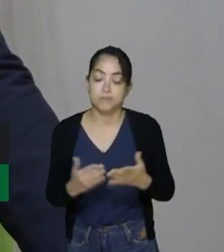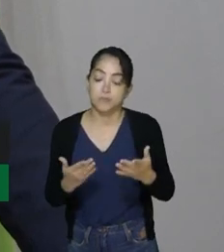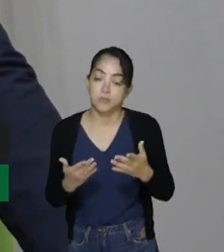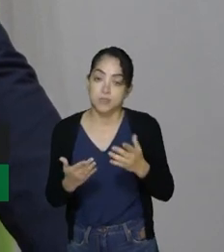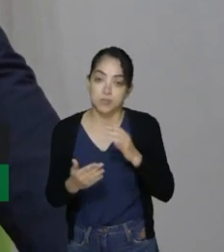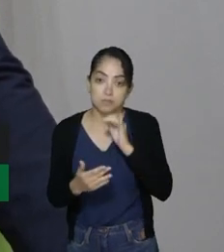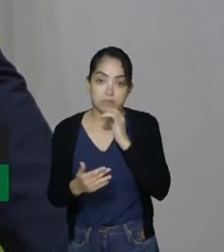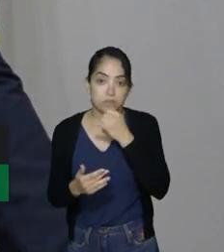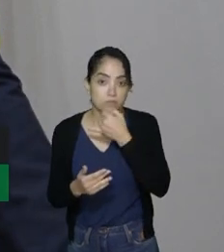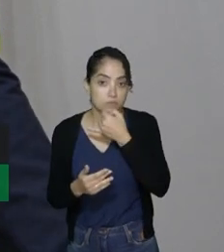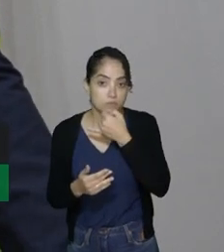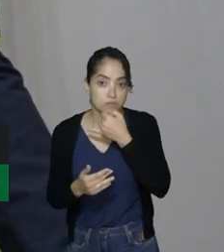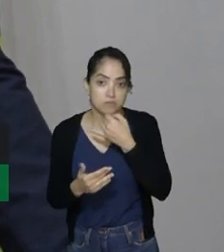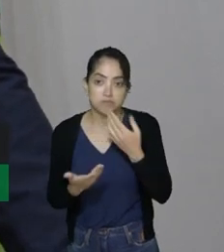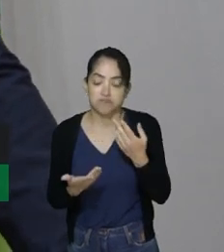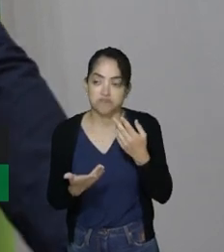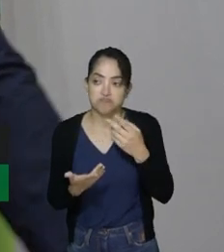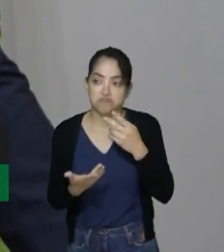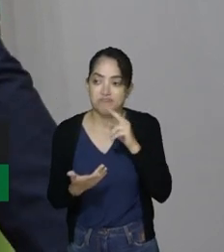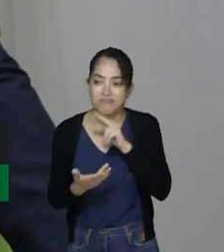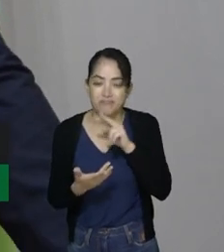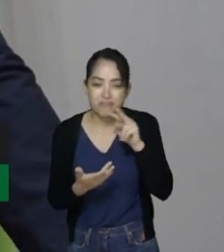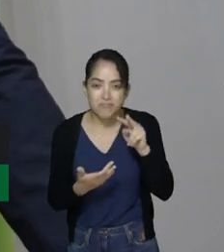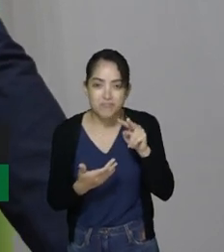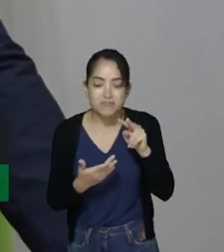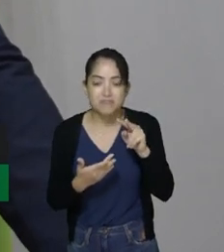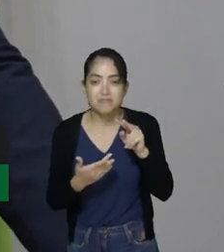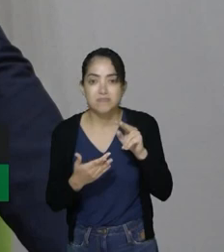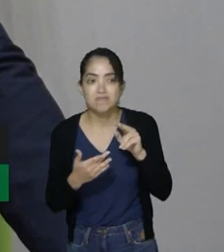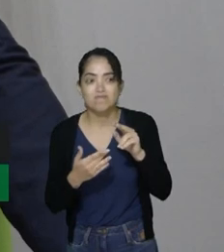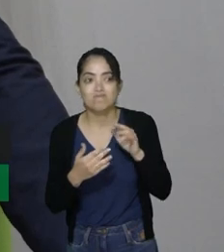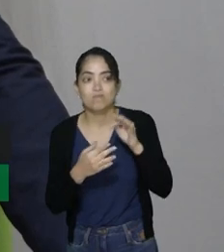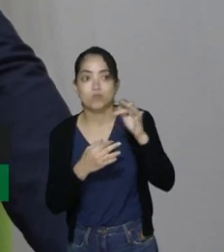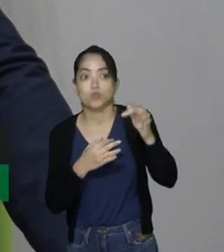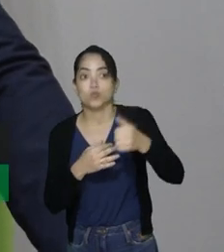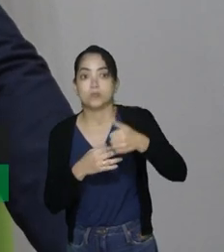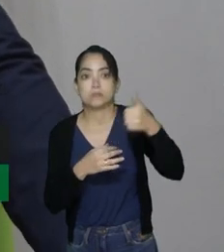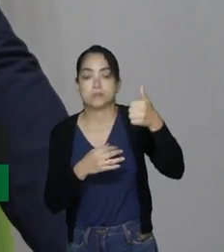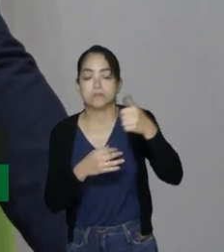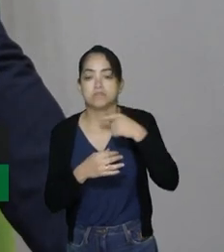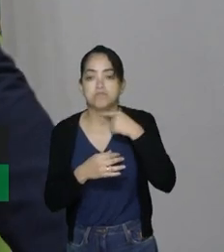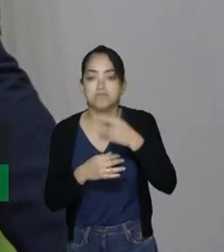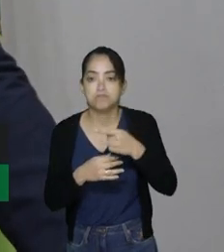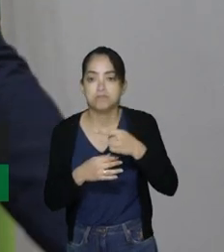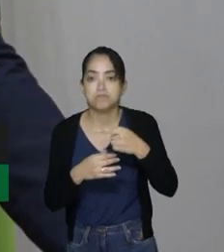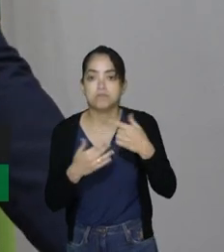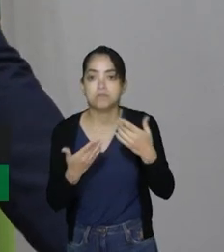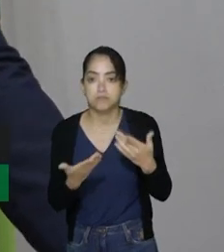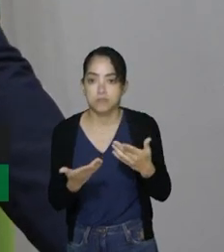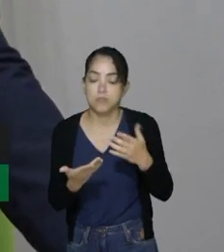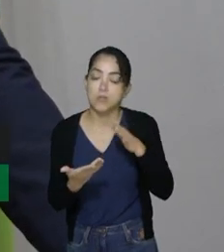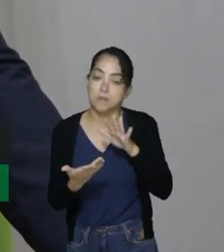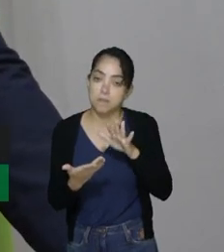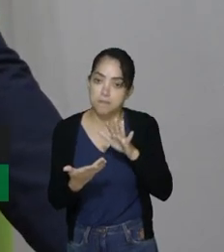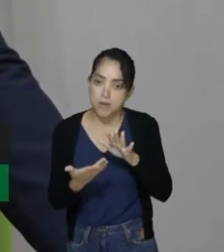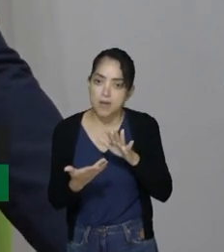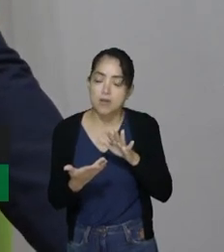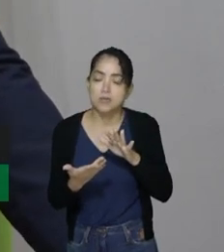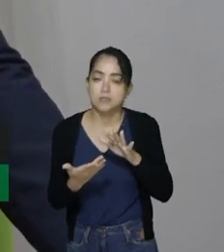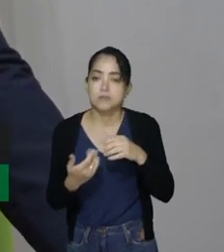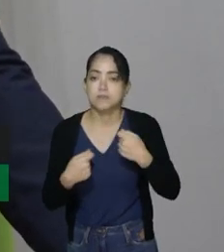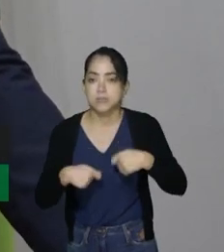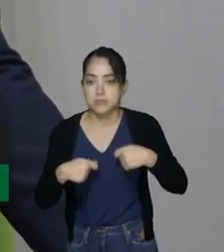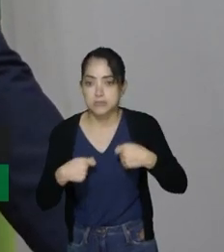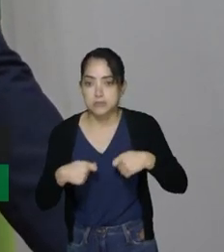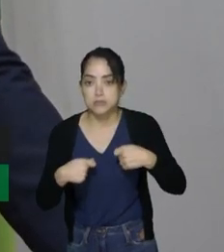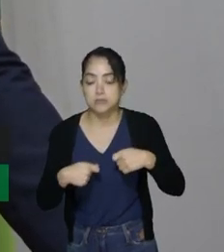Infelizmente, eu não consigo ver uma perspectiva melhor, mas mares bravios exigem bons marinheiros, e aqui dentro dessa